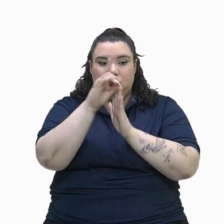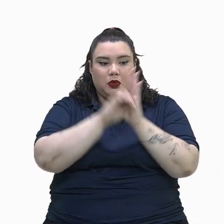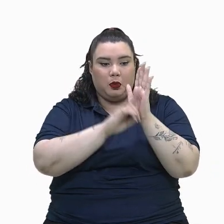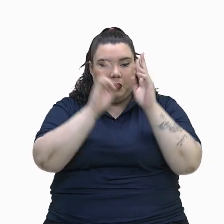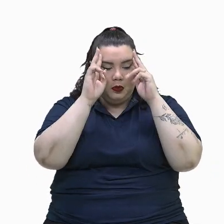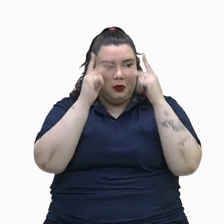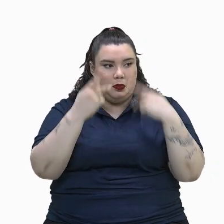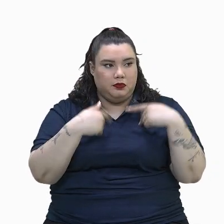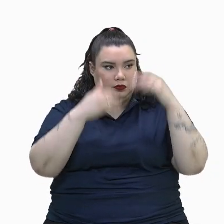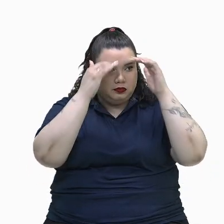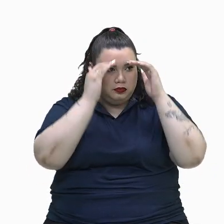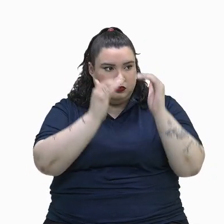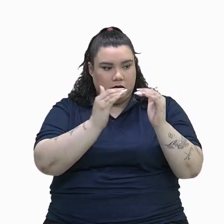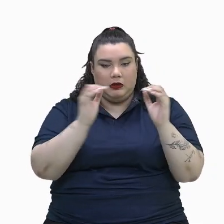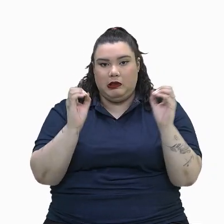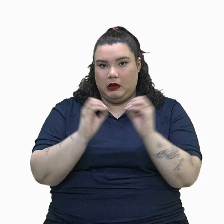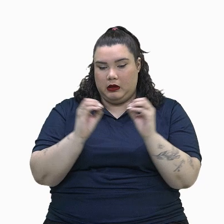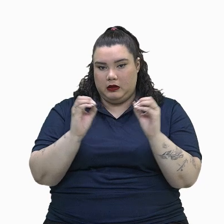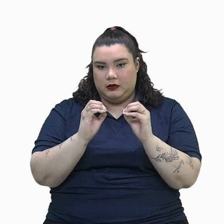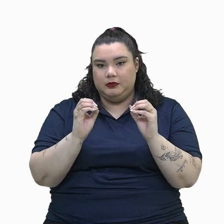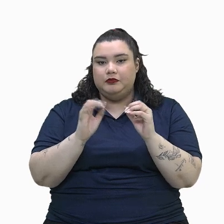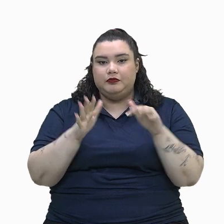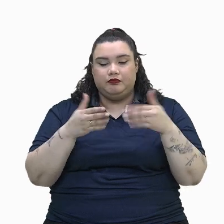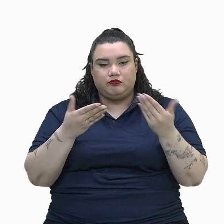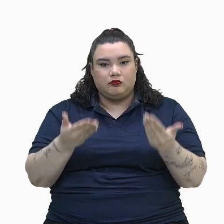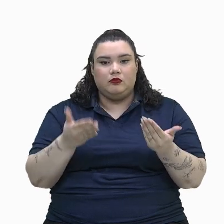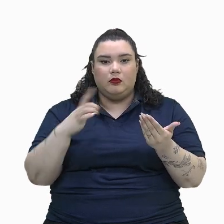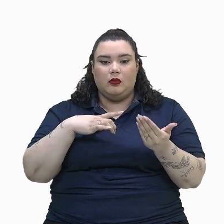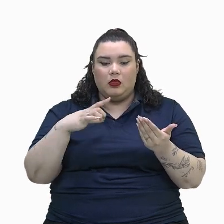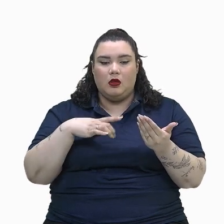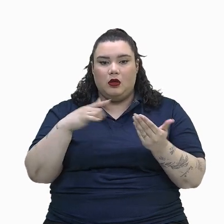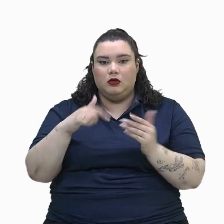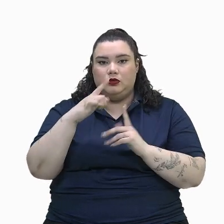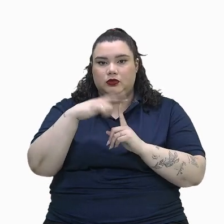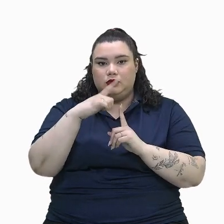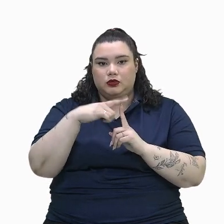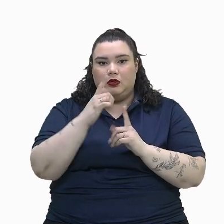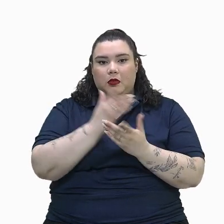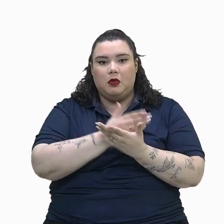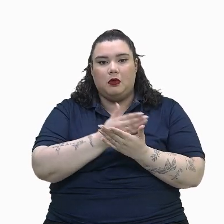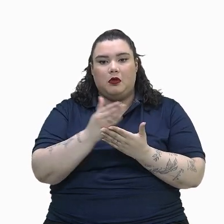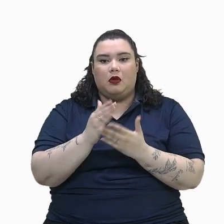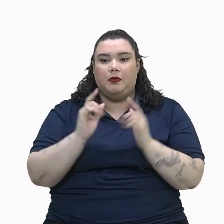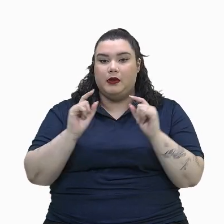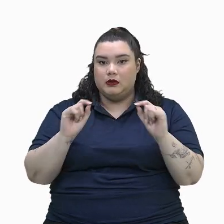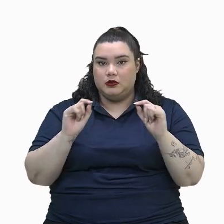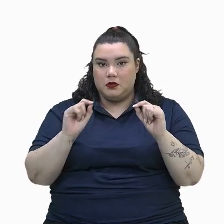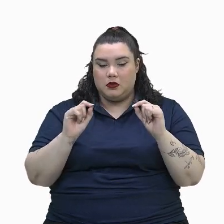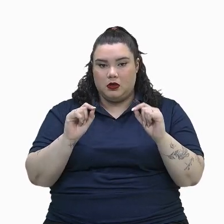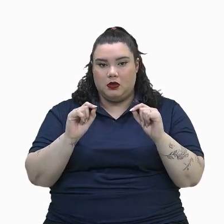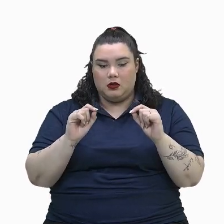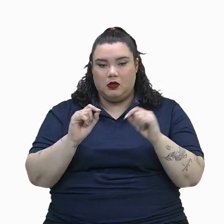de direitos humanos. Então, os órgãos de proteção humanitária vão se dedicar a trabalhar, a atuar dentro